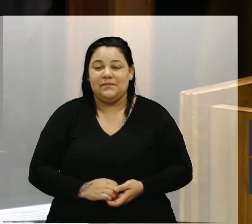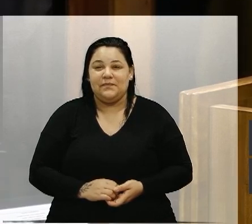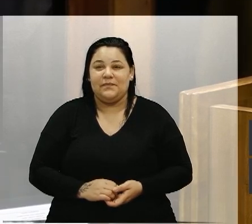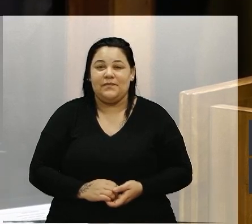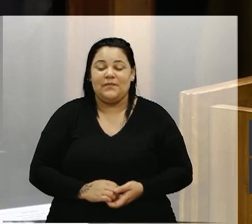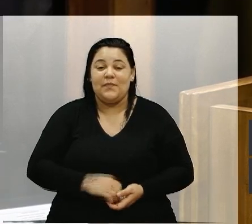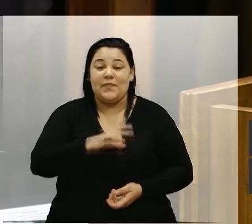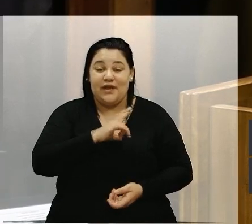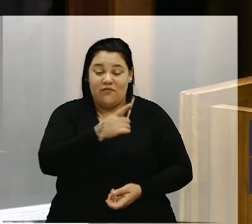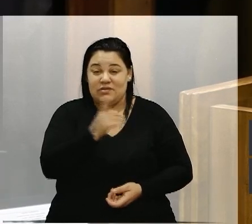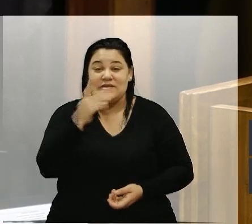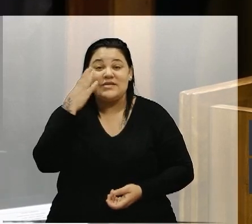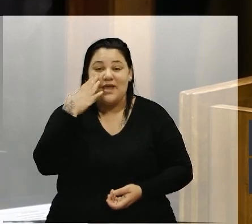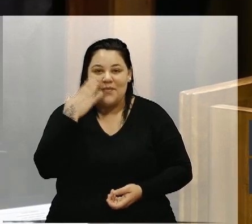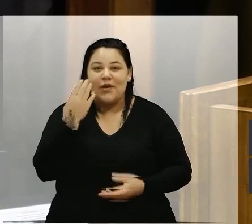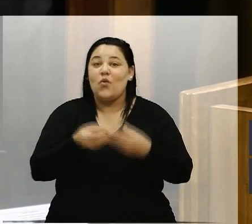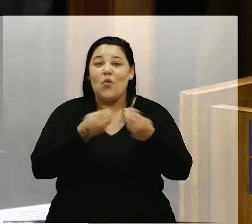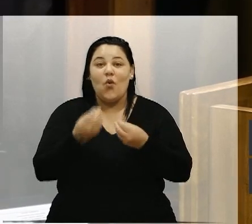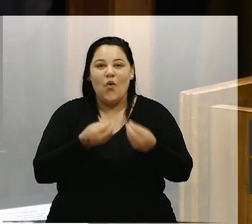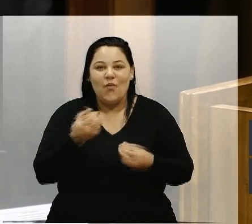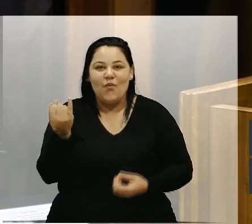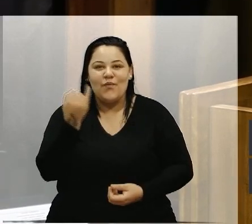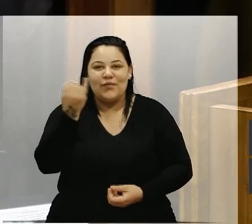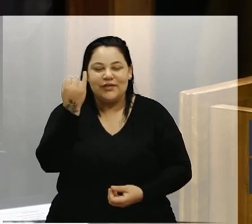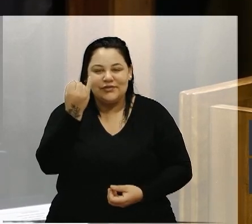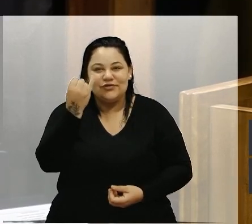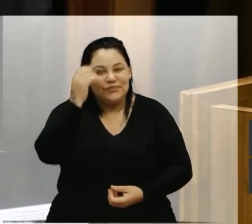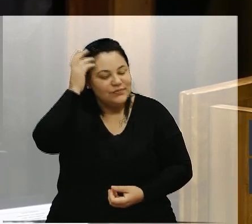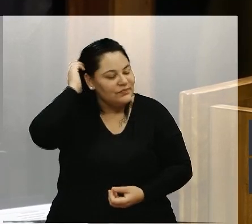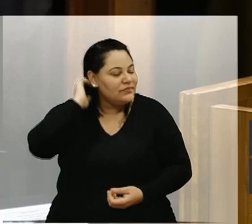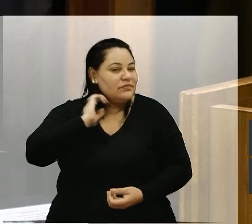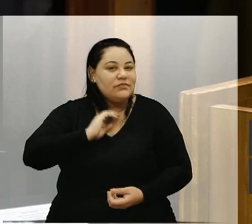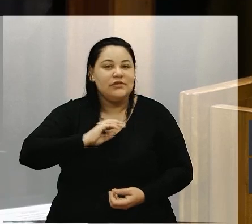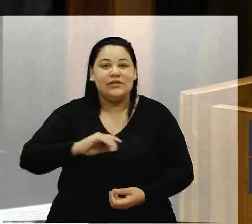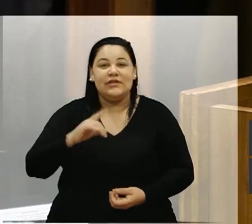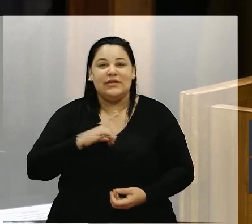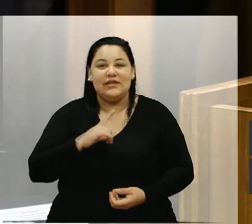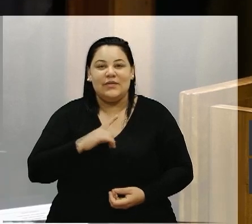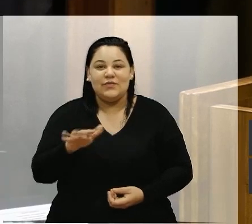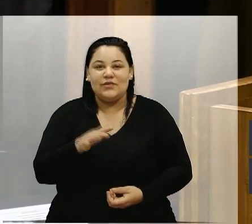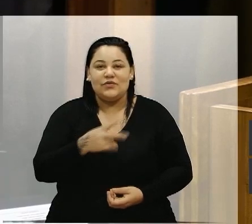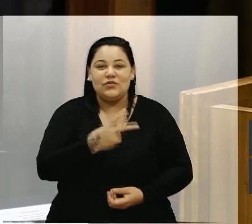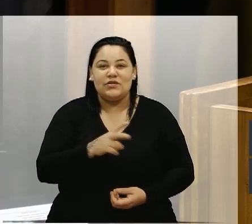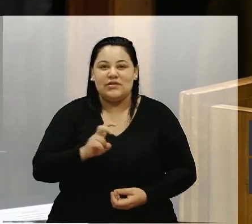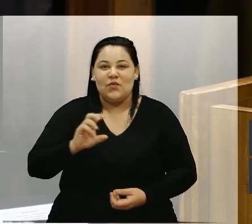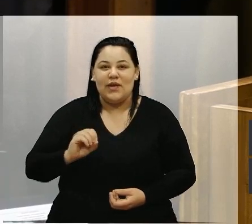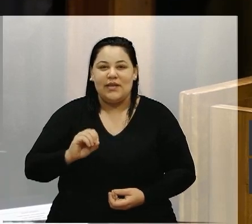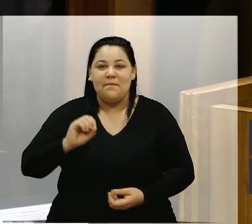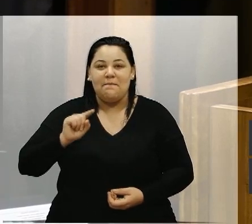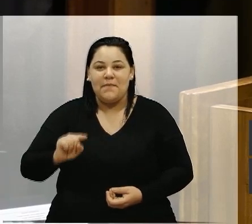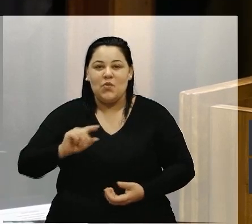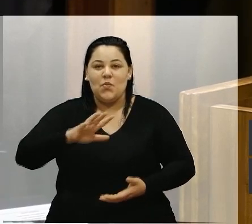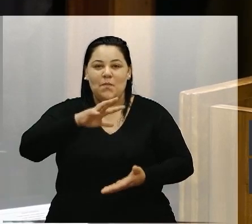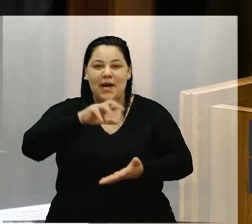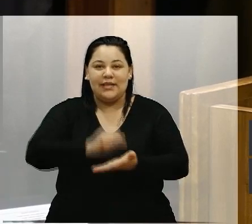uma dimensão da grandeza dessa instituição, são cerca de 250 mil matrículas no Senai